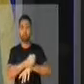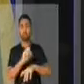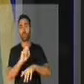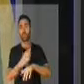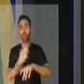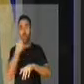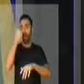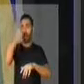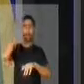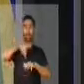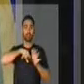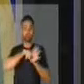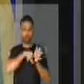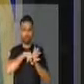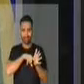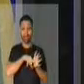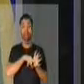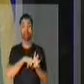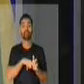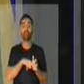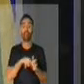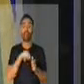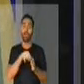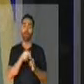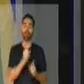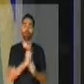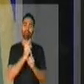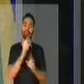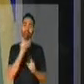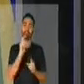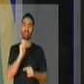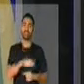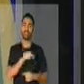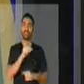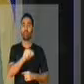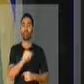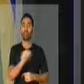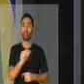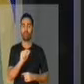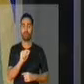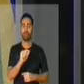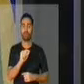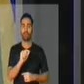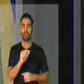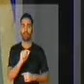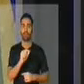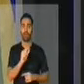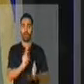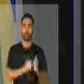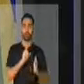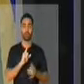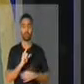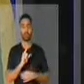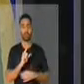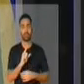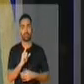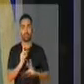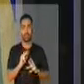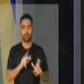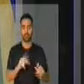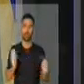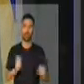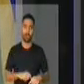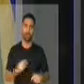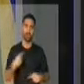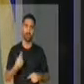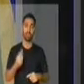endoscopia ou numa simples colonoscopia, é onde está o segredo da vida para esse paciente poder ter a chance de se